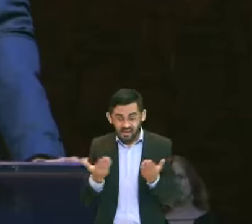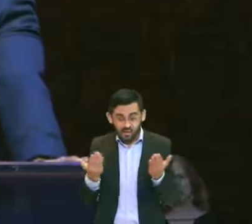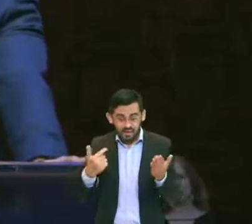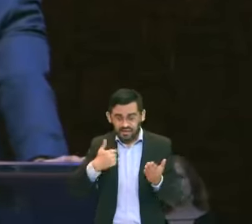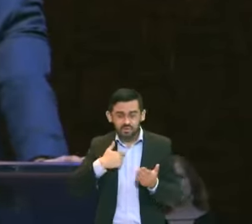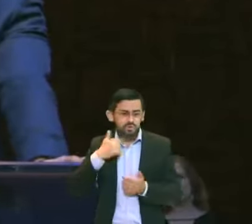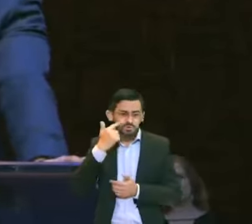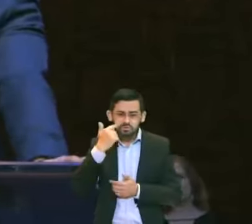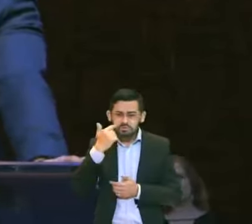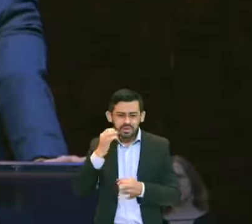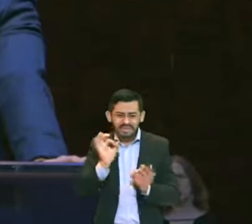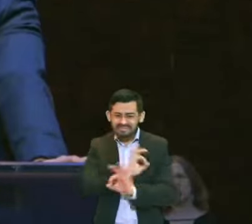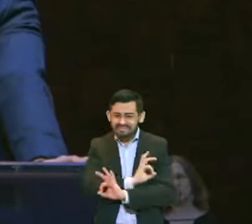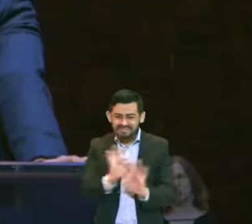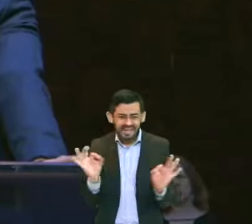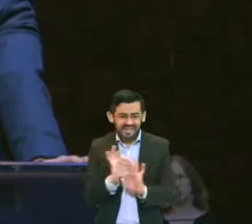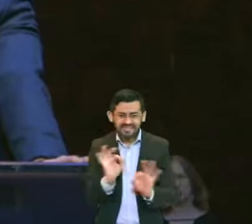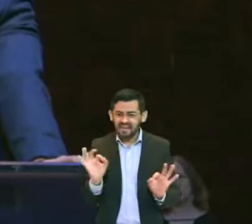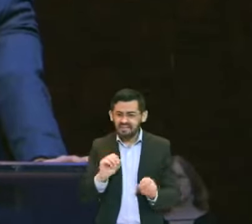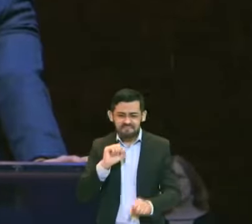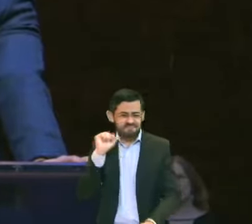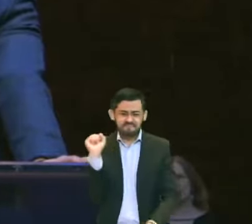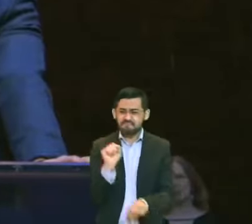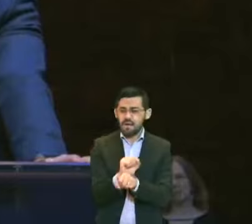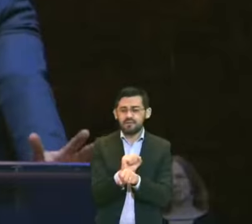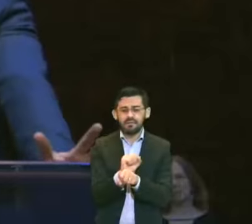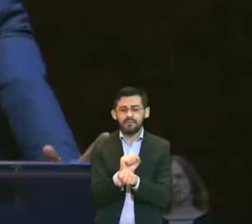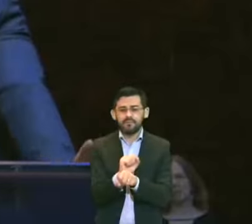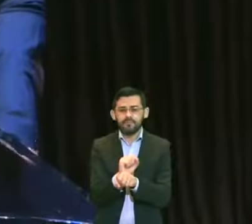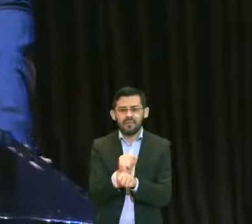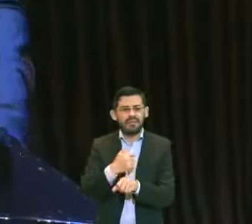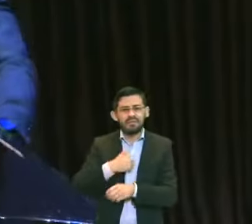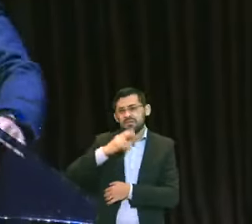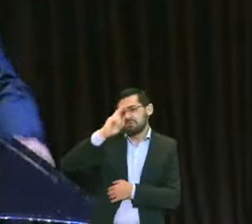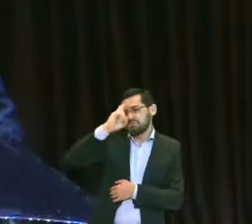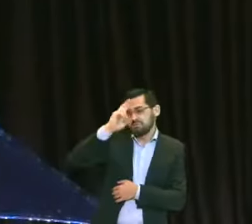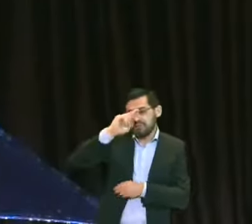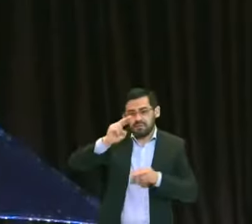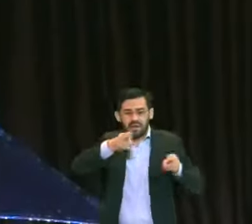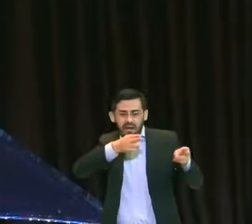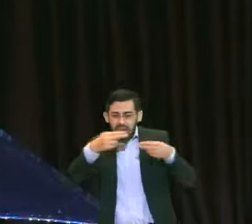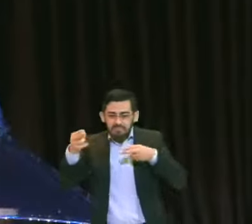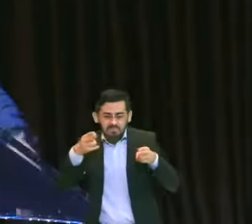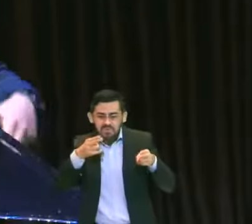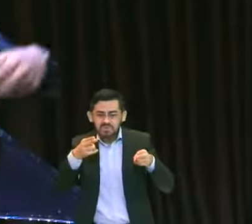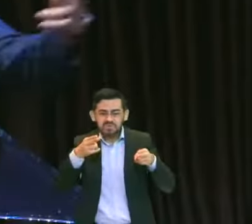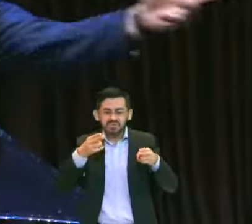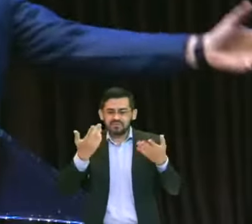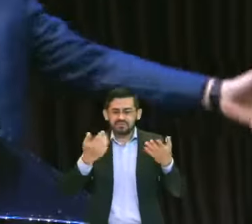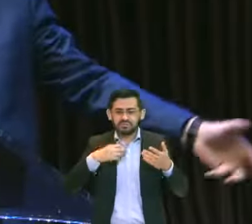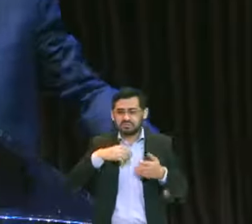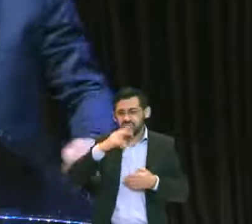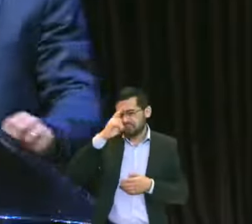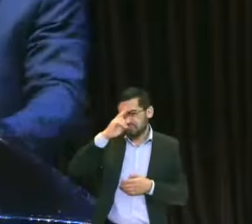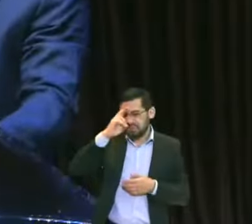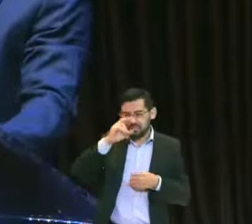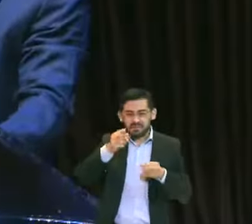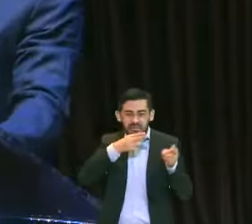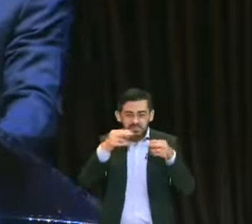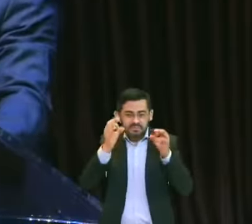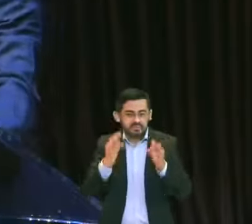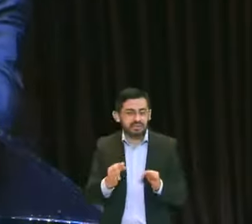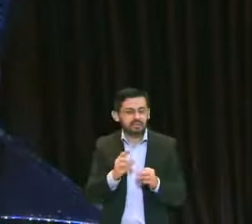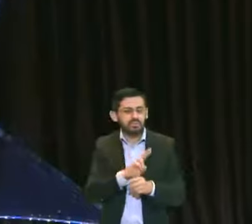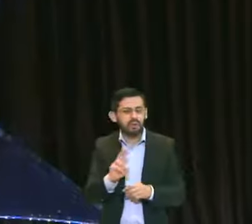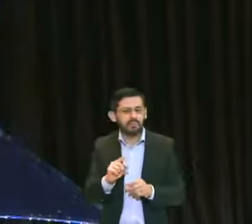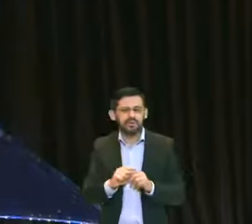chorar. Agora não vou mais chorar. Ele não lembra que música que é, os pais são feirantes, cantavam para eles.